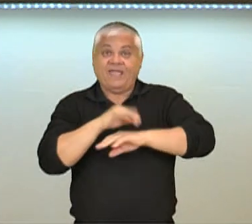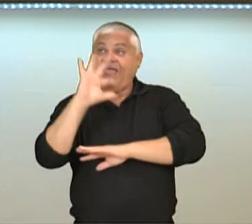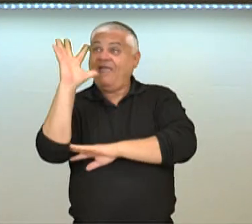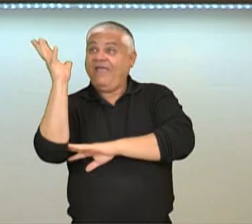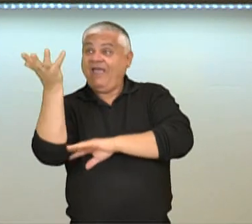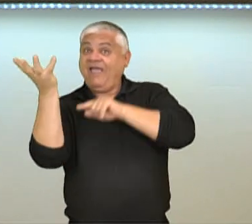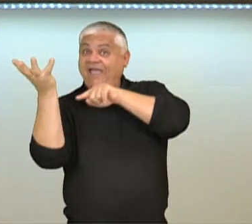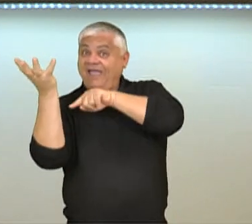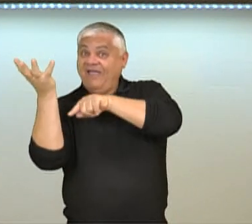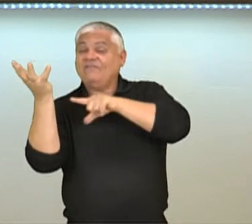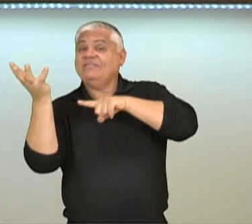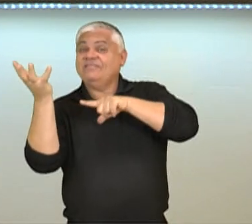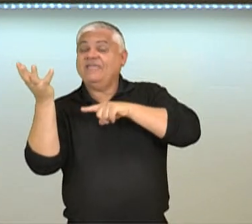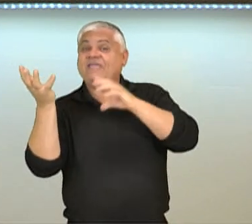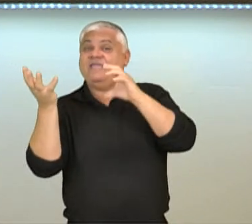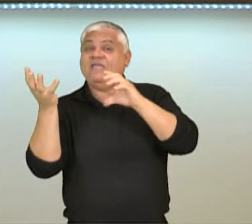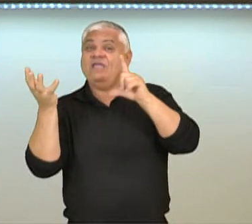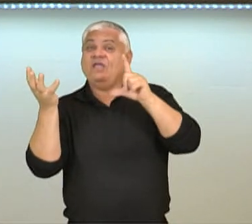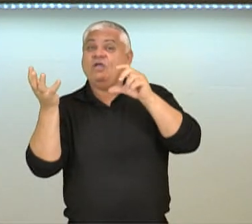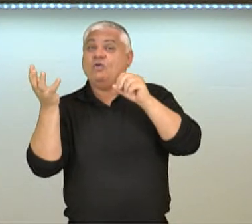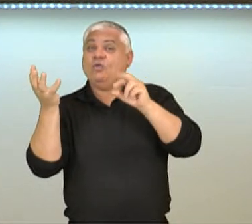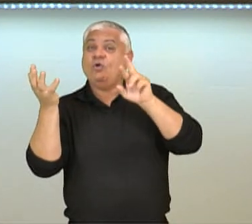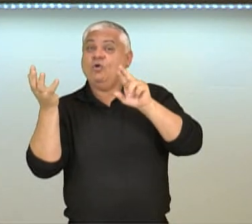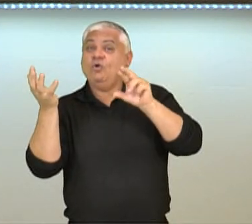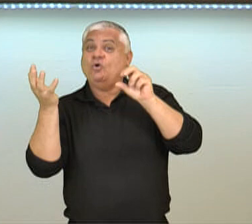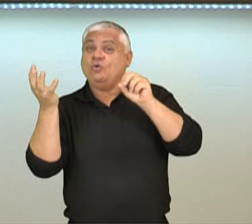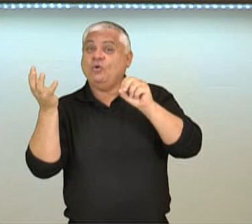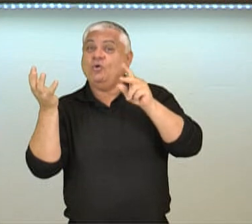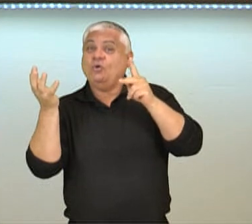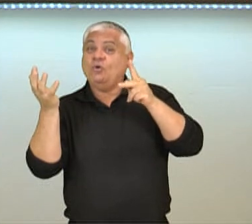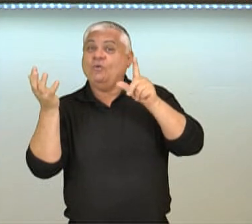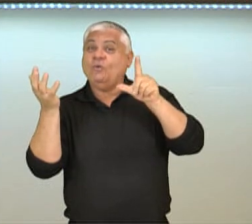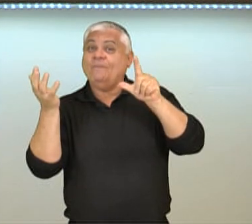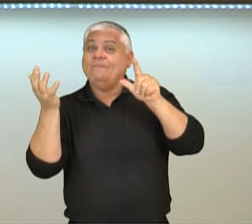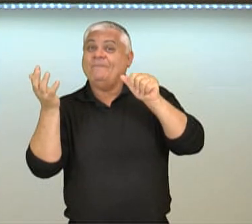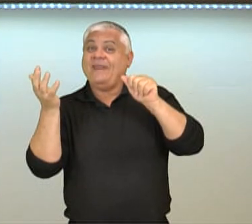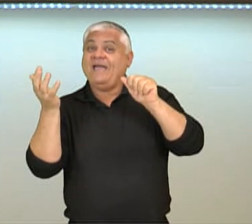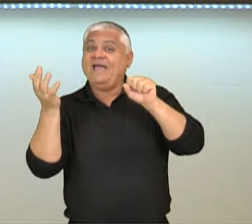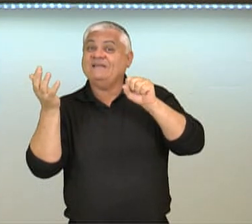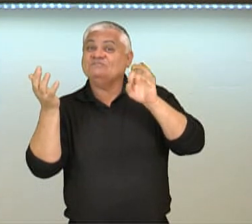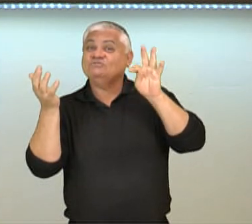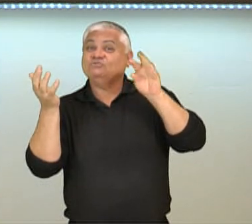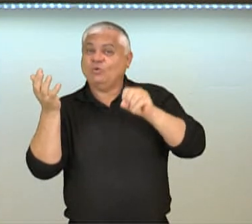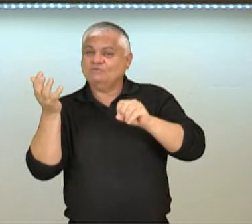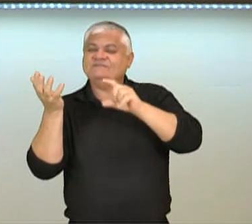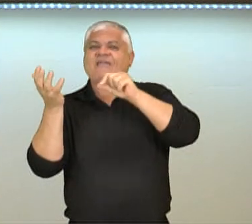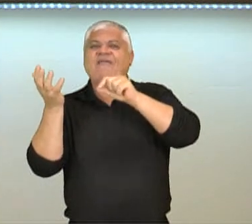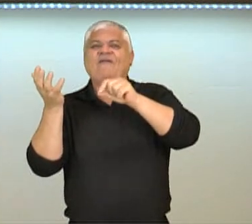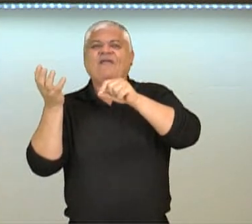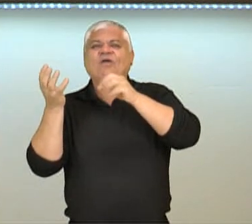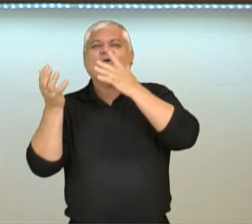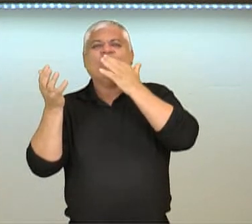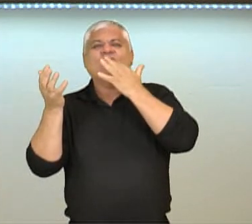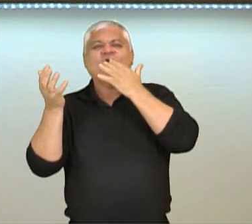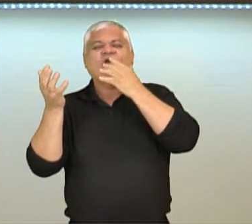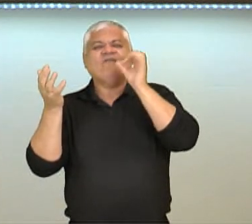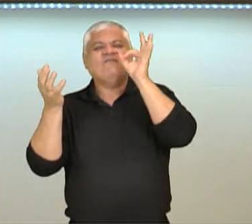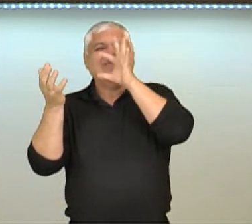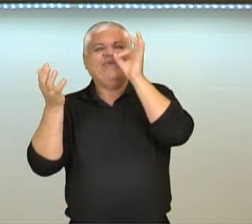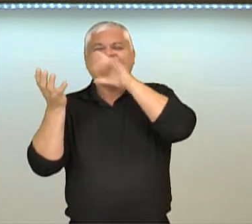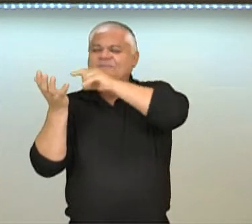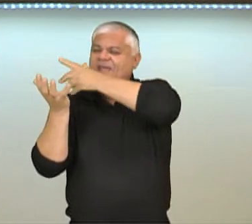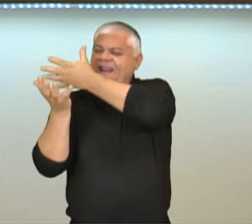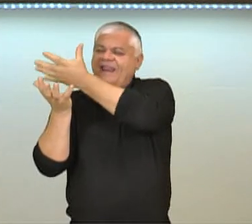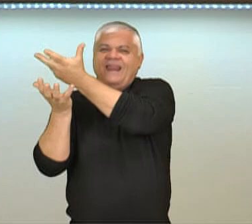os cloroplastos. É uma outra realidade, porque nós estamos falando de uma outra espécie. Cloroplastos produzem